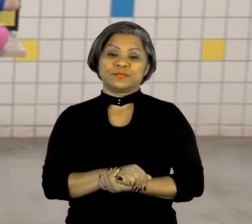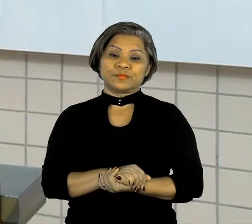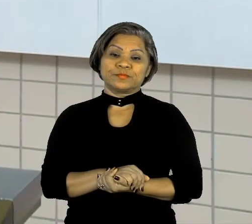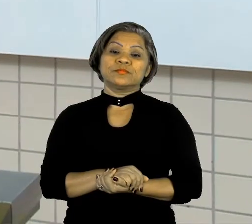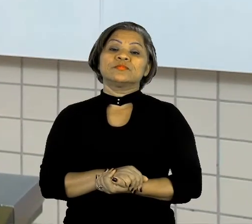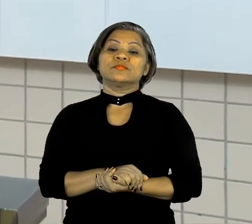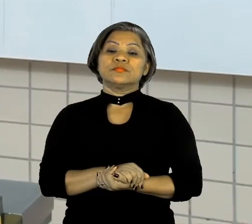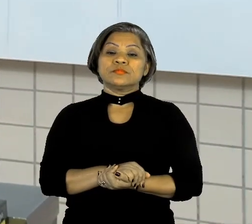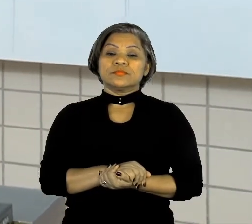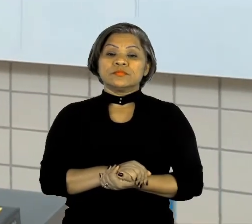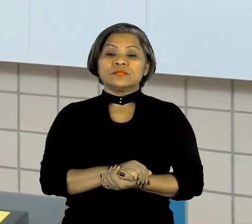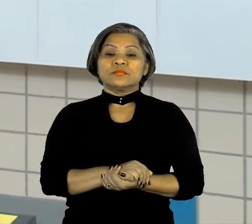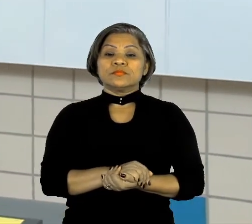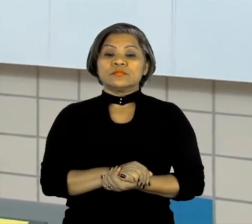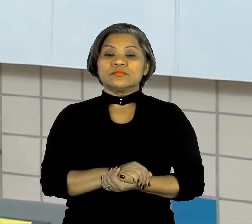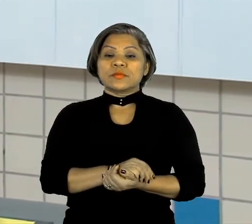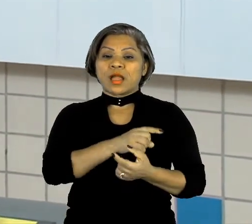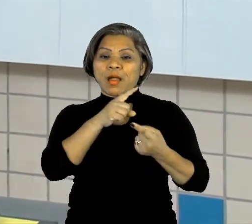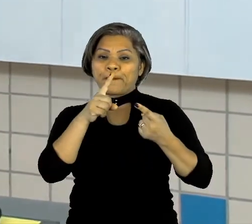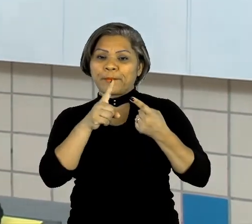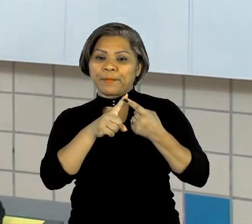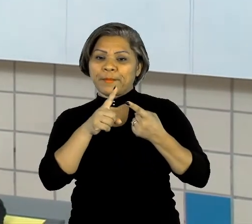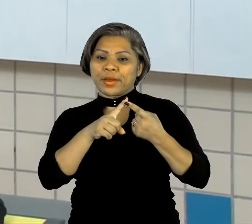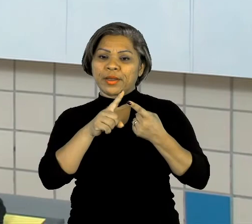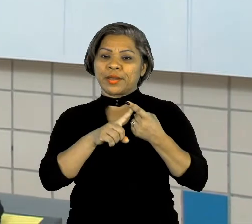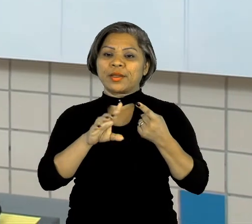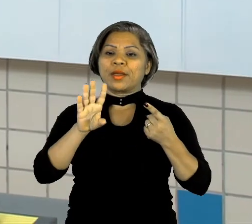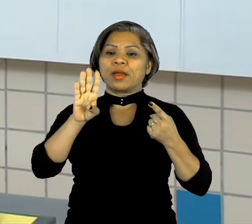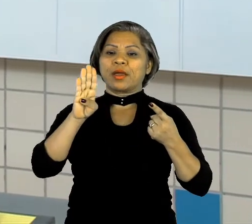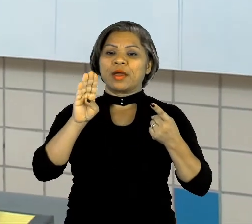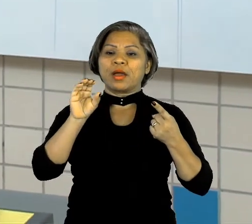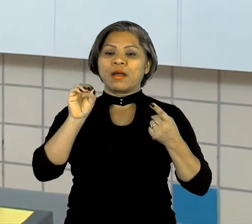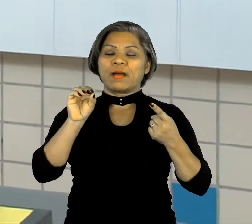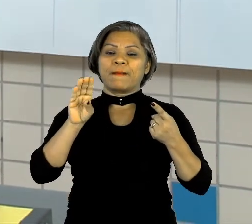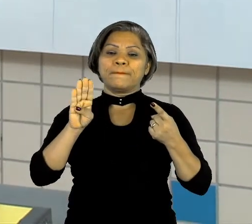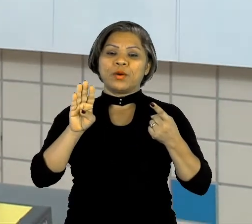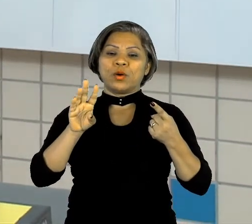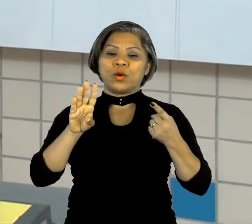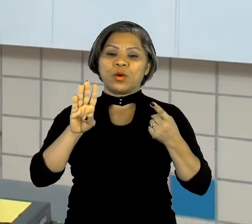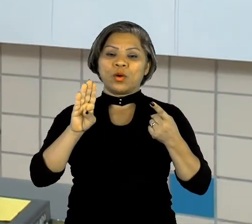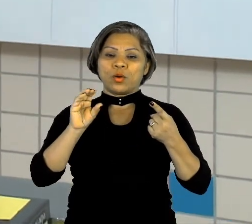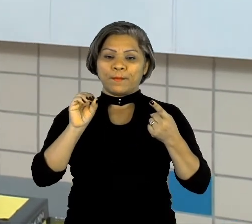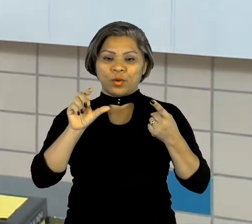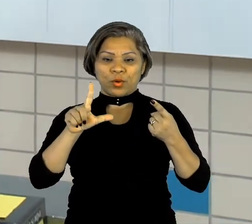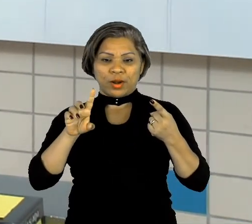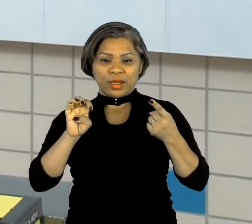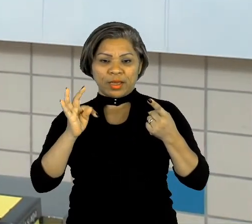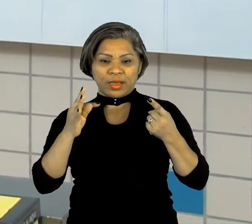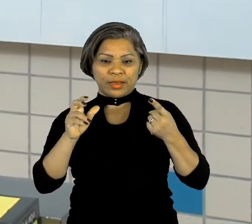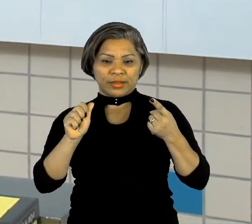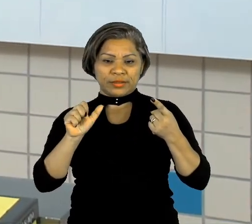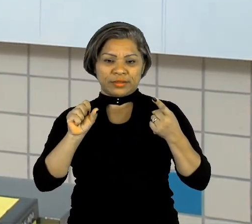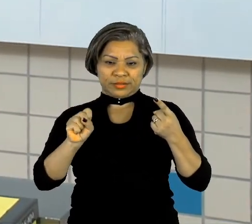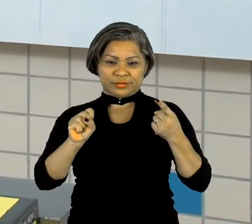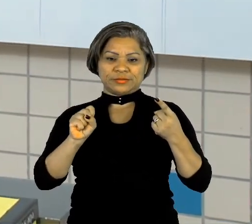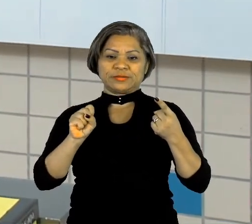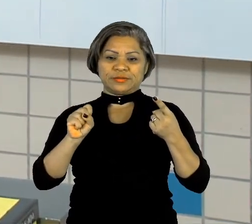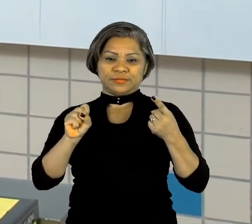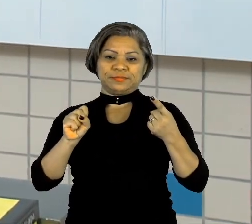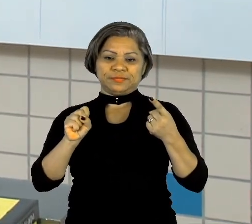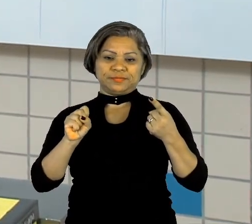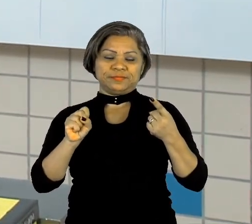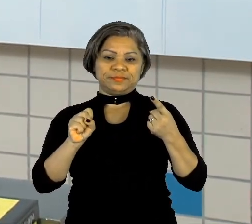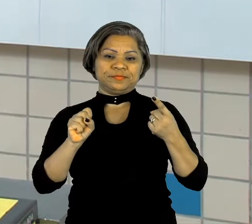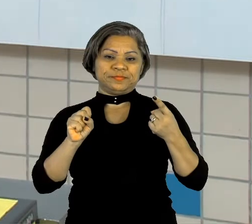Borboleta, a primeira palavra, borboletas. Nós vamos pegar contente, deixa eu pegar uma outra palavrinha